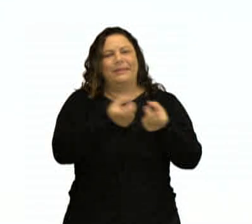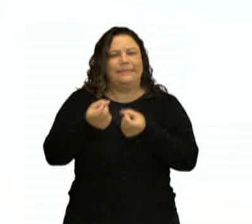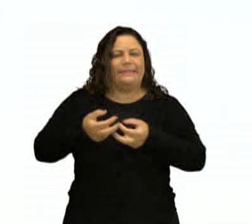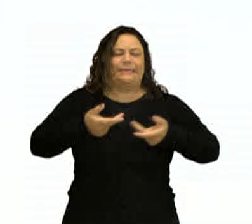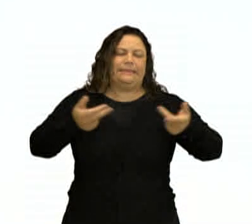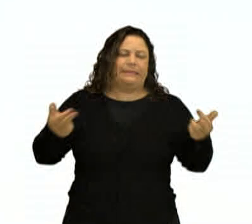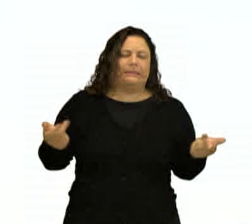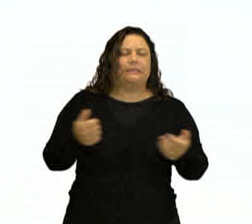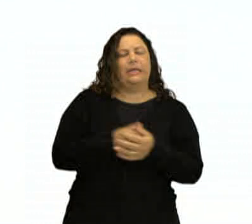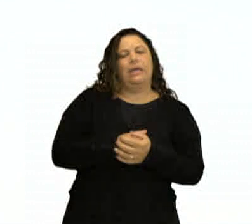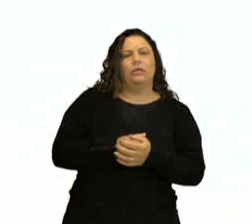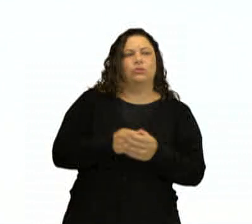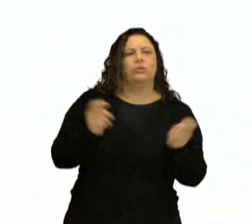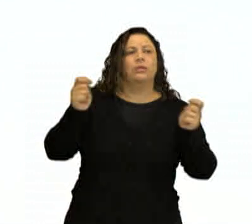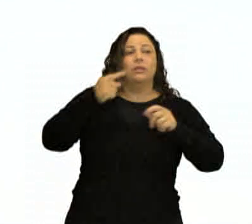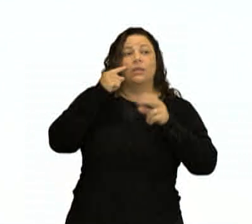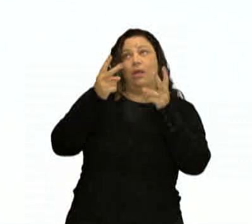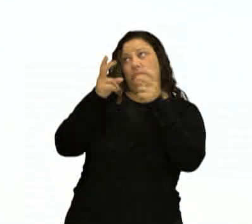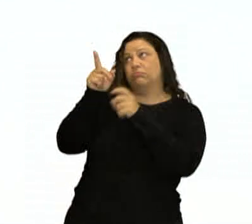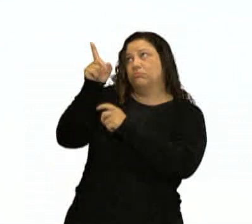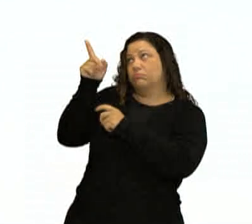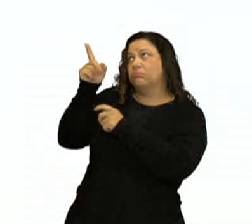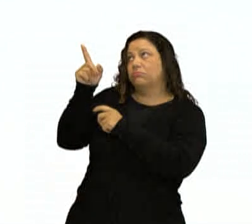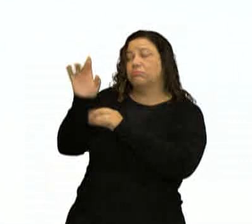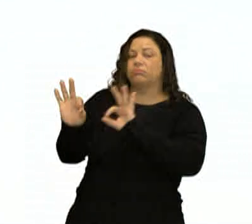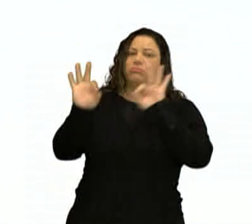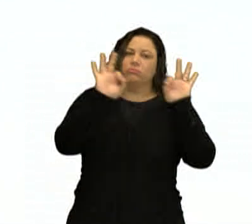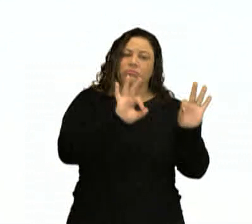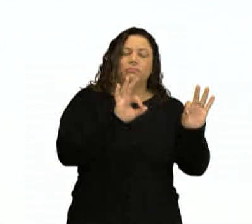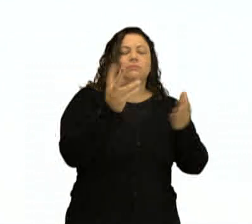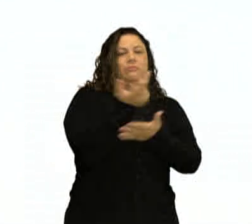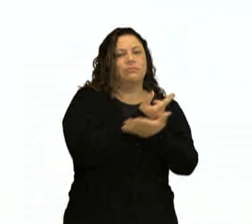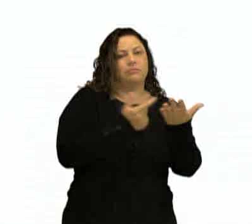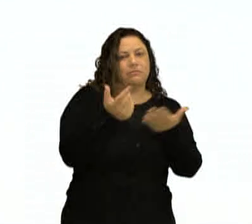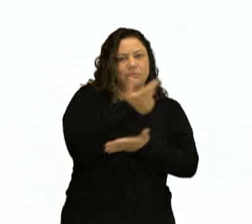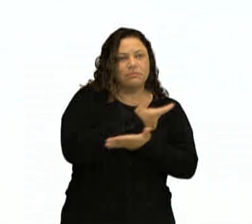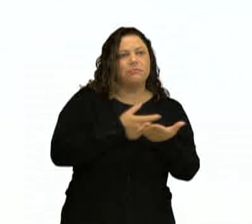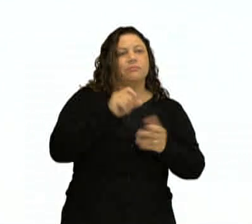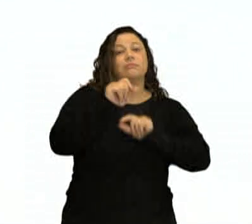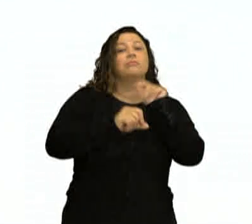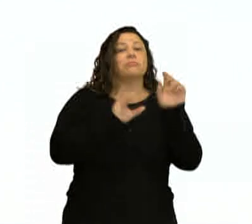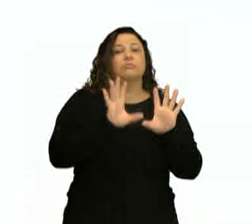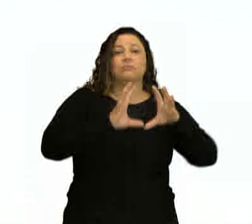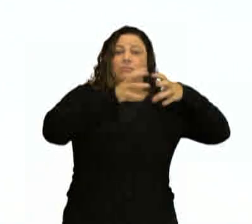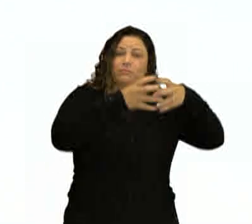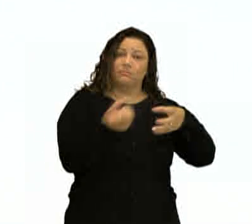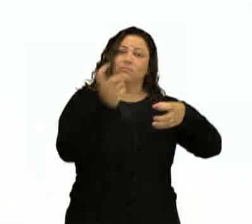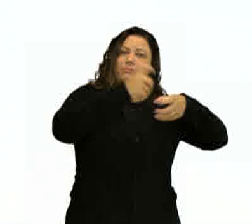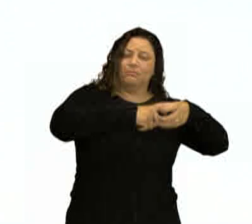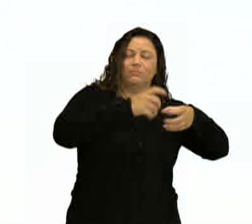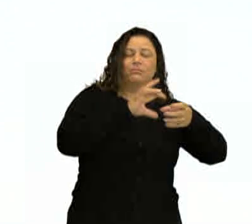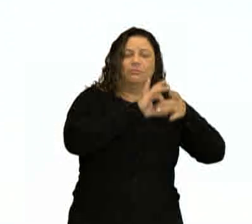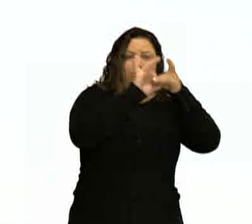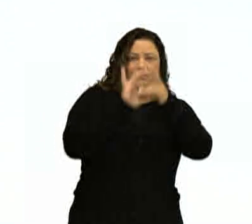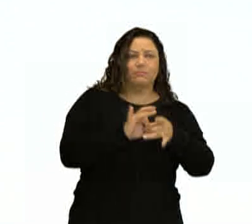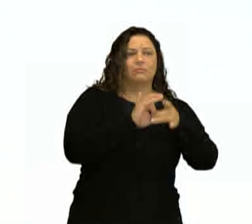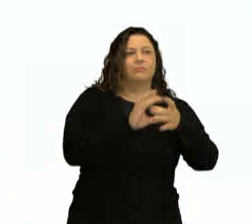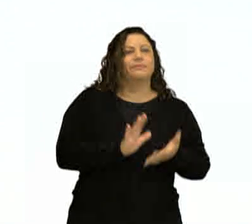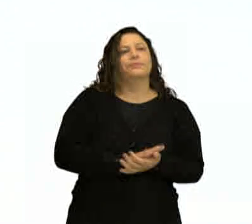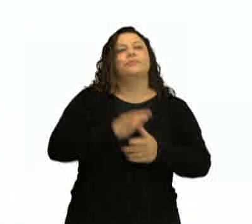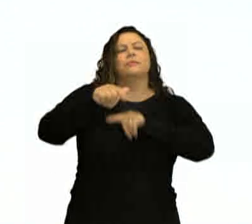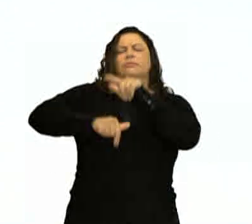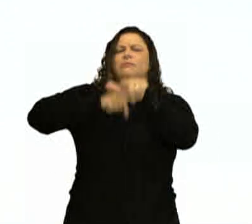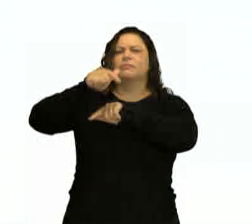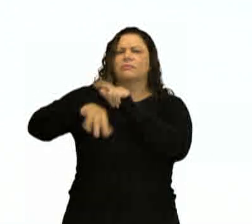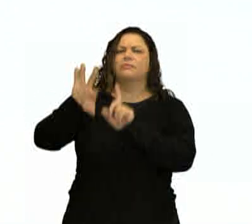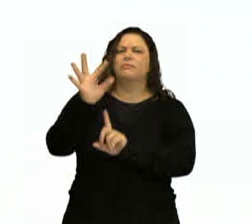uma associação. E aqui, para vocês ilustrar o que é essa corporação de ofício que aconteceu na Idade Média. Aqui o trabalho e